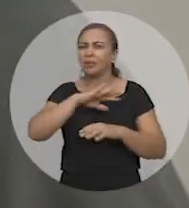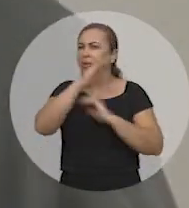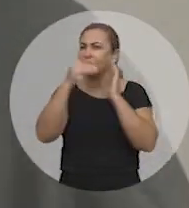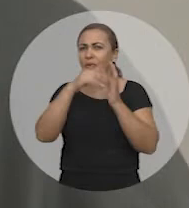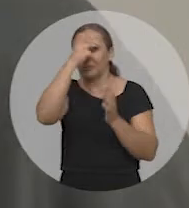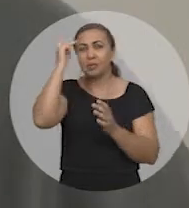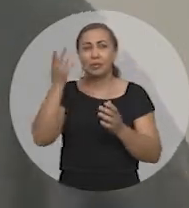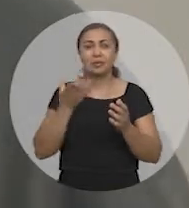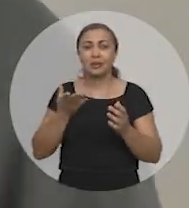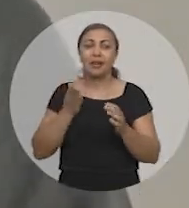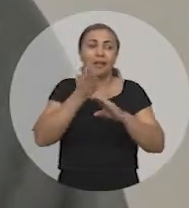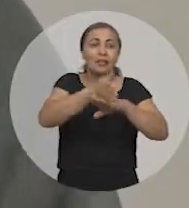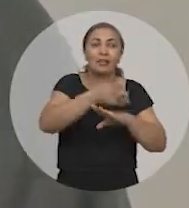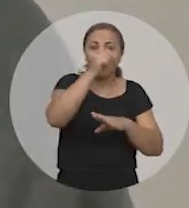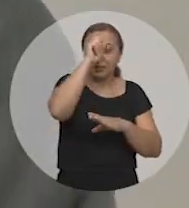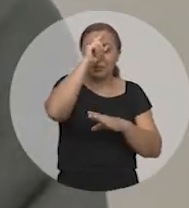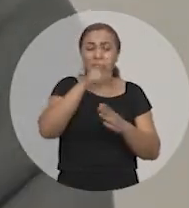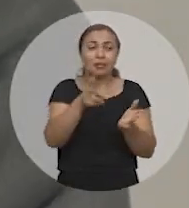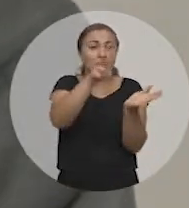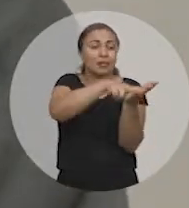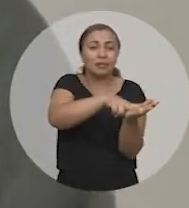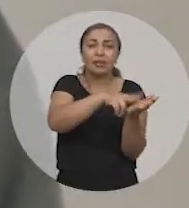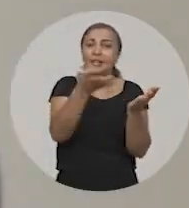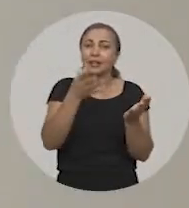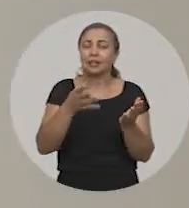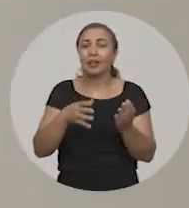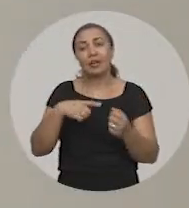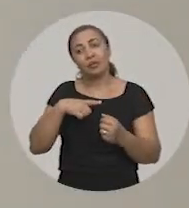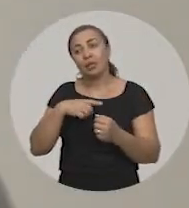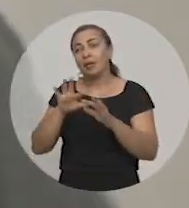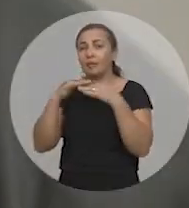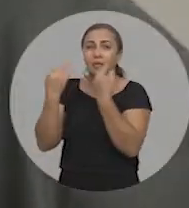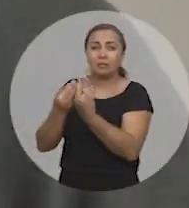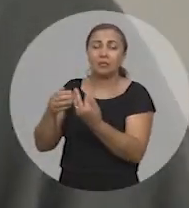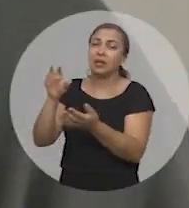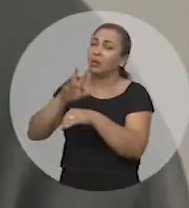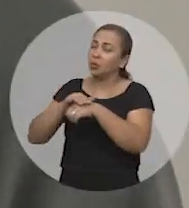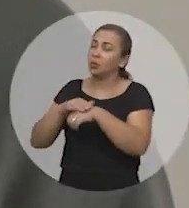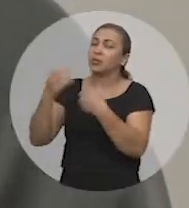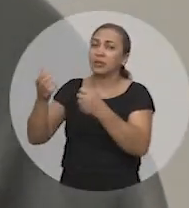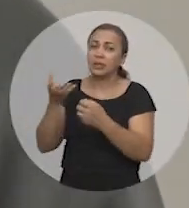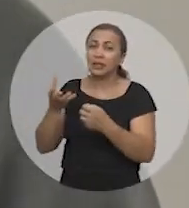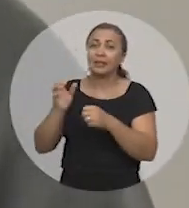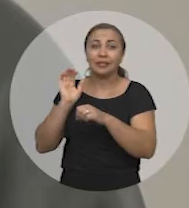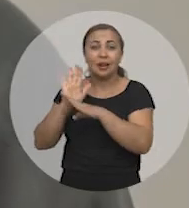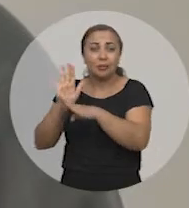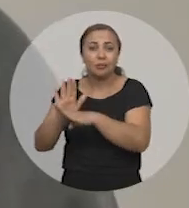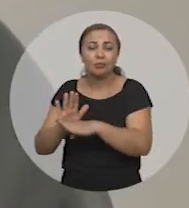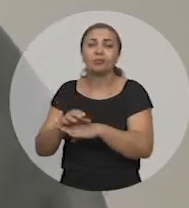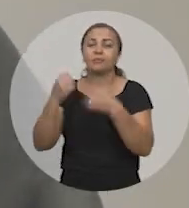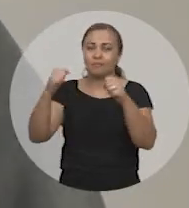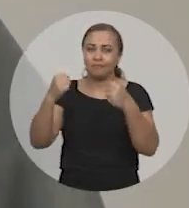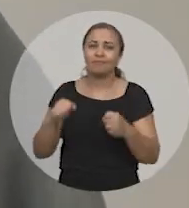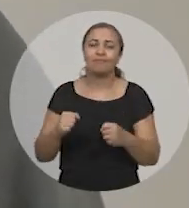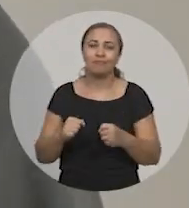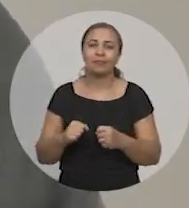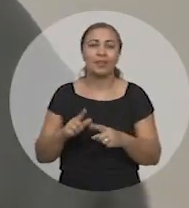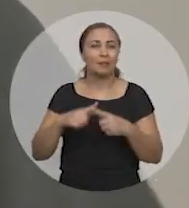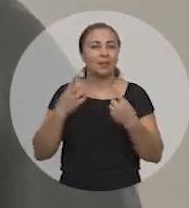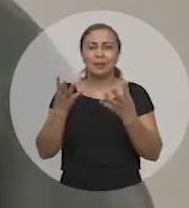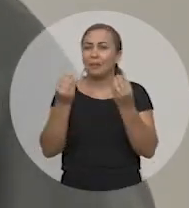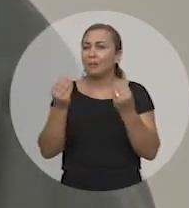gente sabe que todo mundo quer sempre nada quem tá doente e eu tenho que não tem o recurso necessário